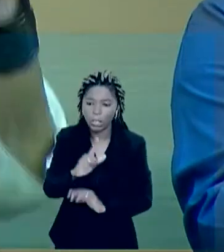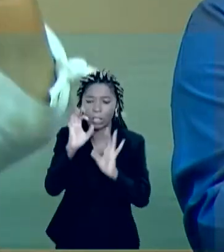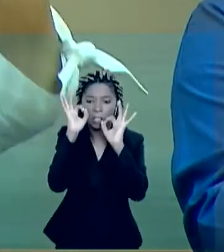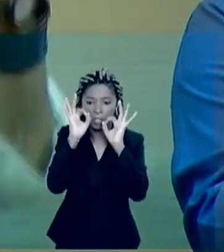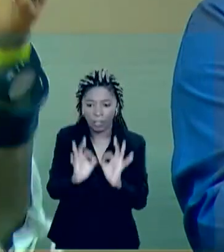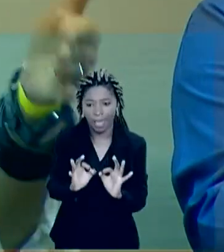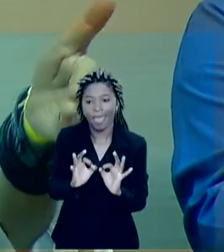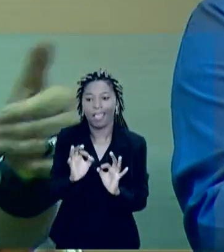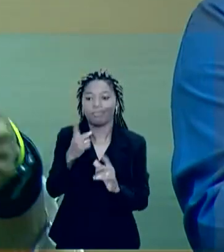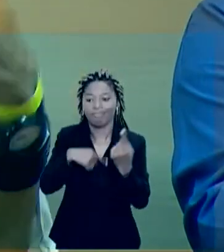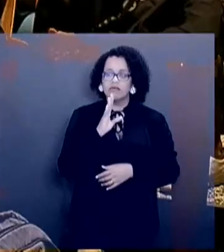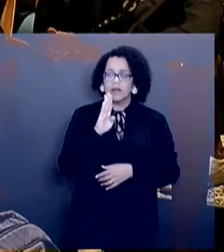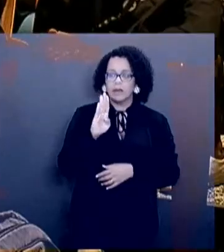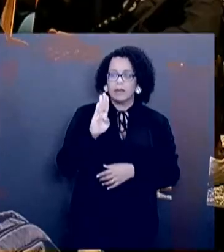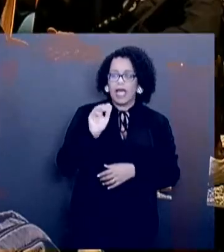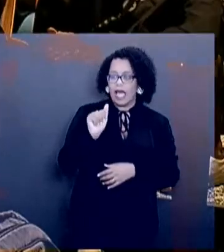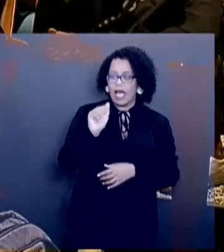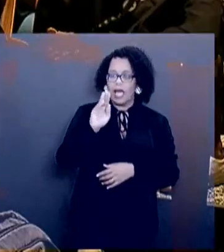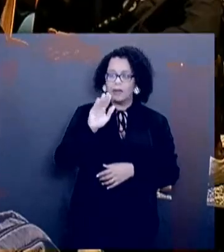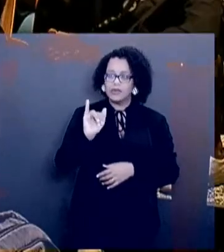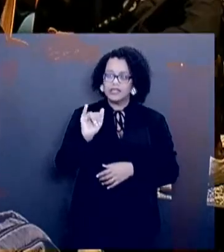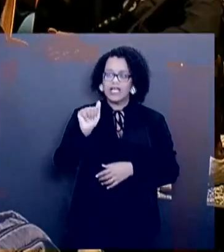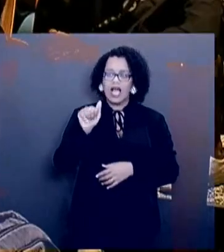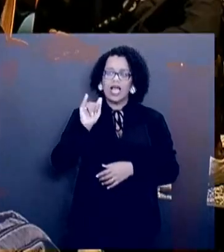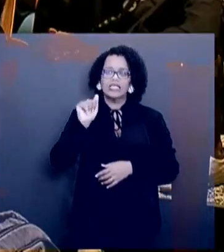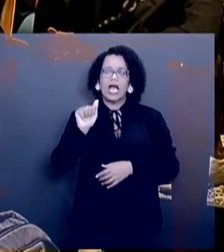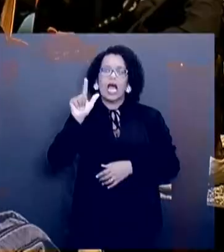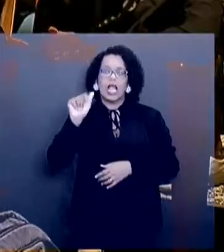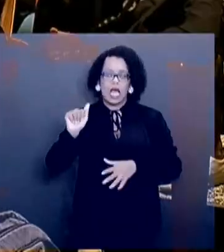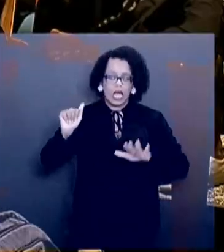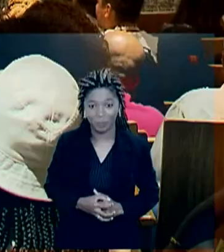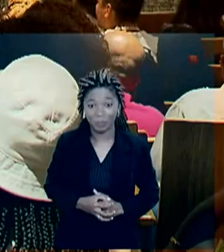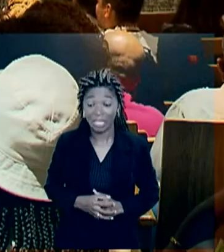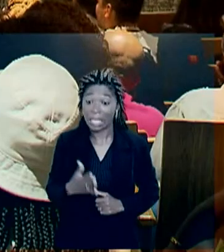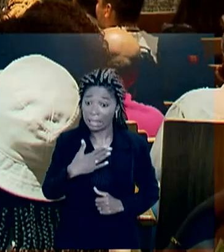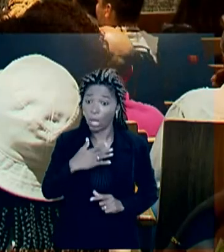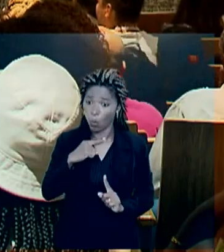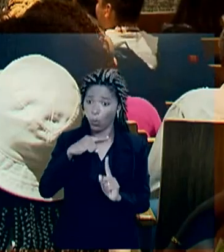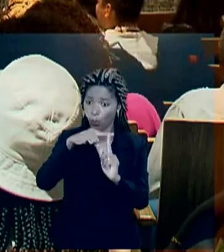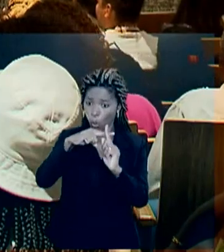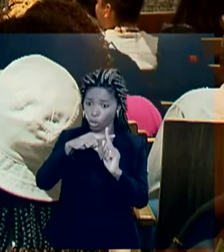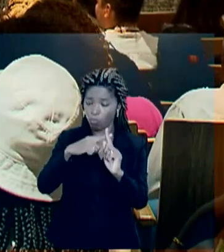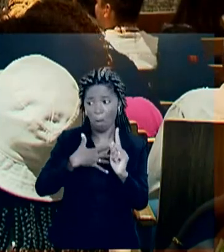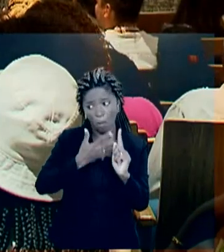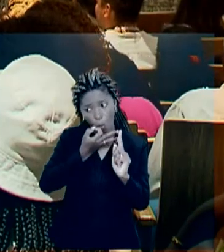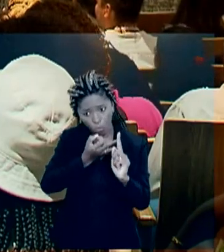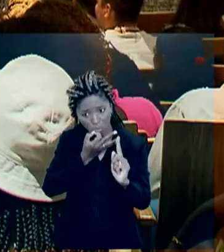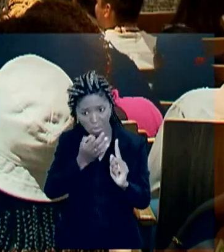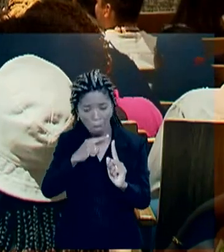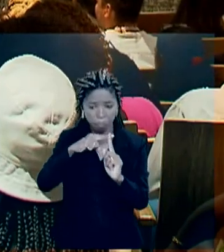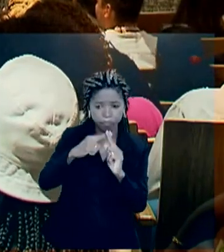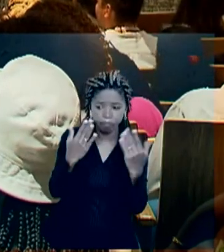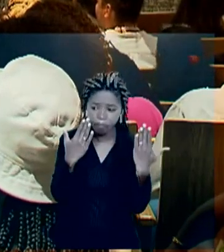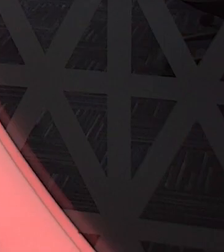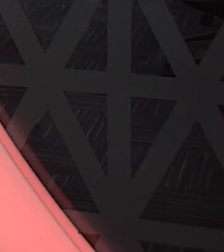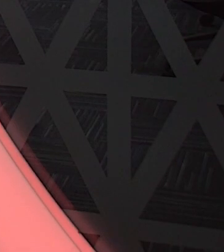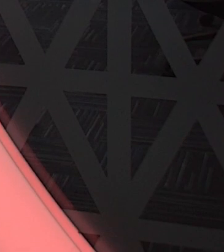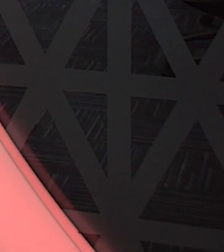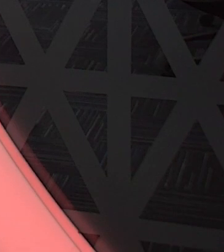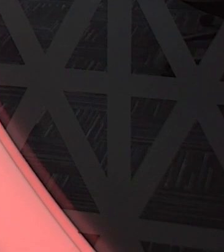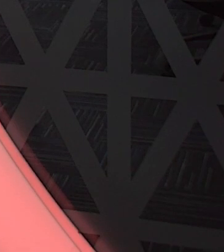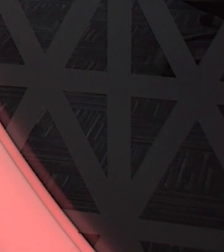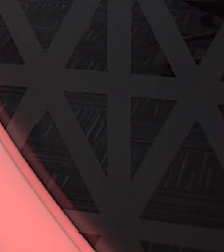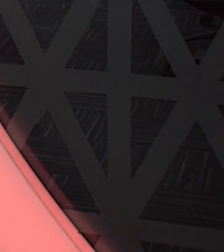né? Nesse caso, é um projeto transformador no campo da luta antirracista, no campo da inclusão